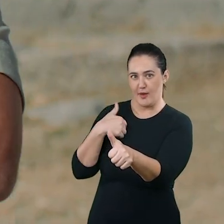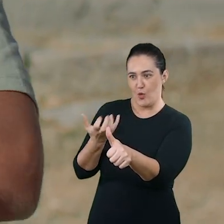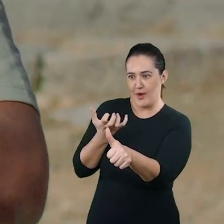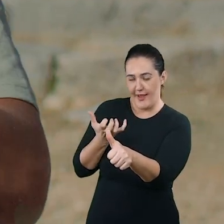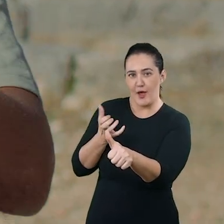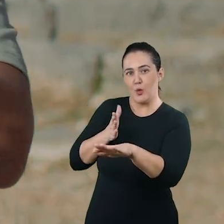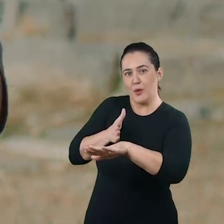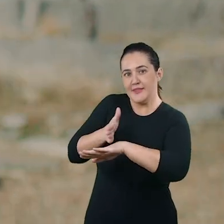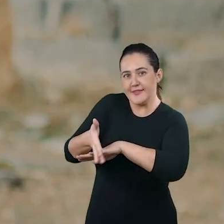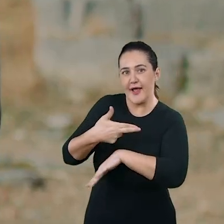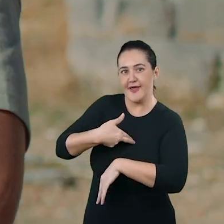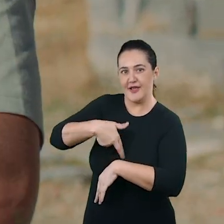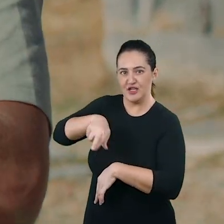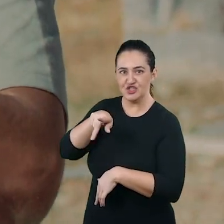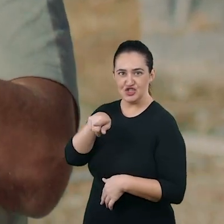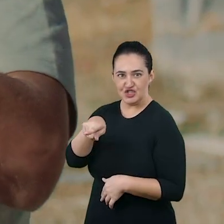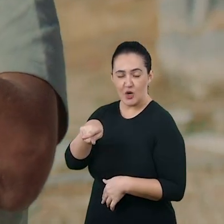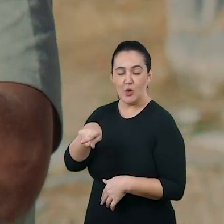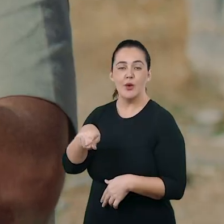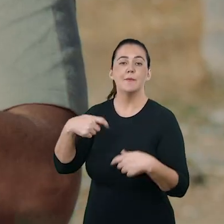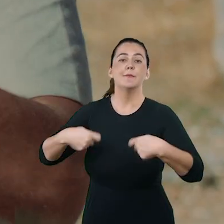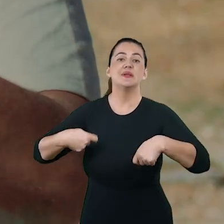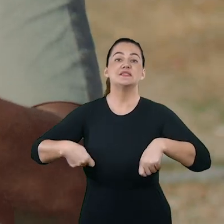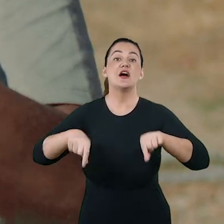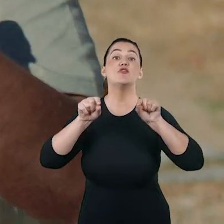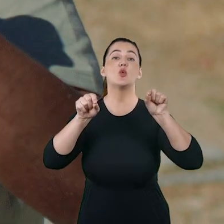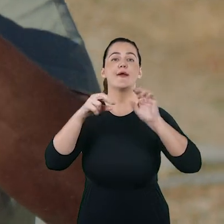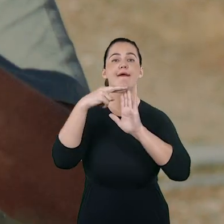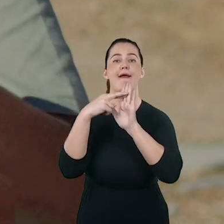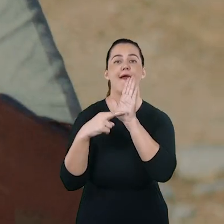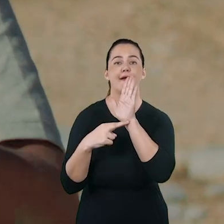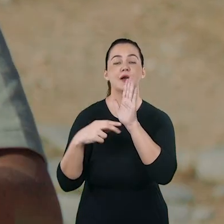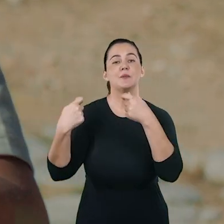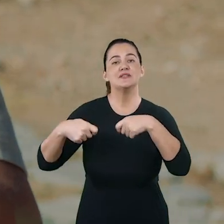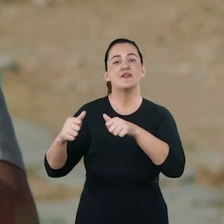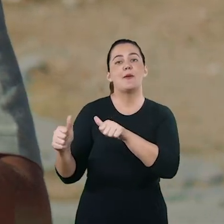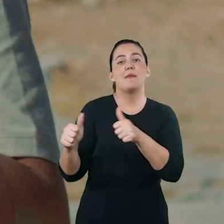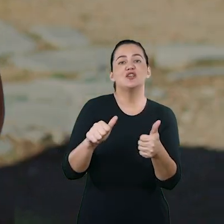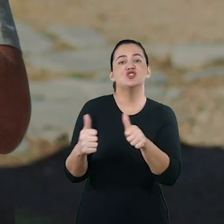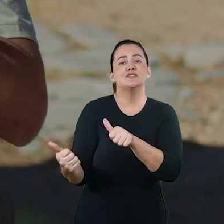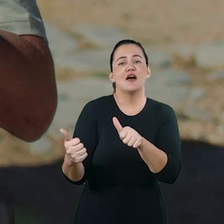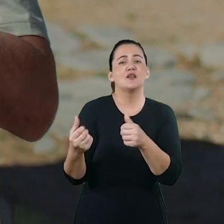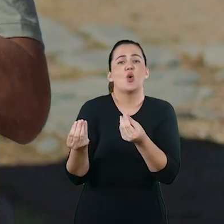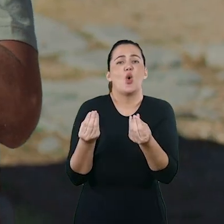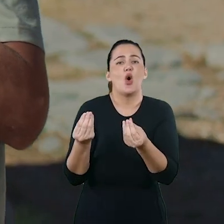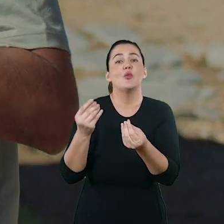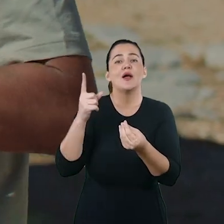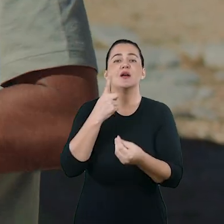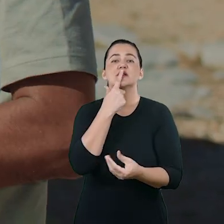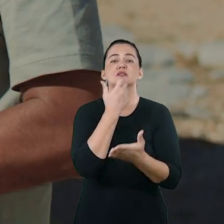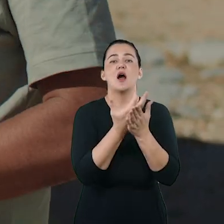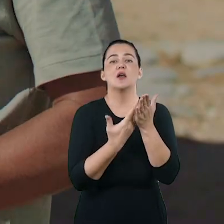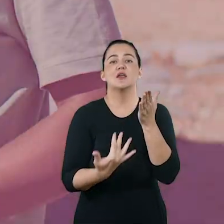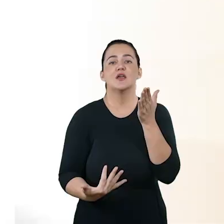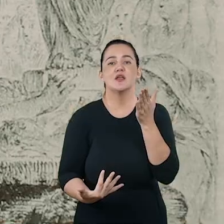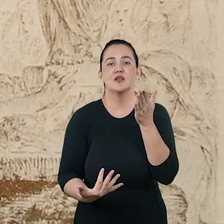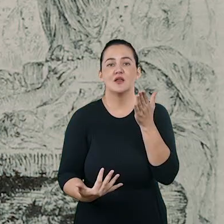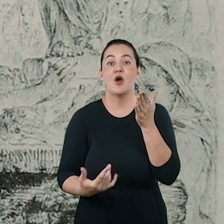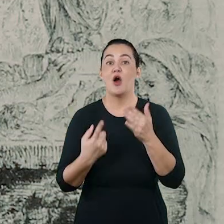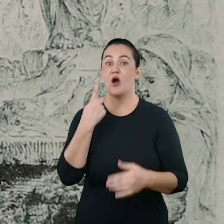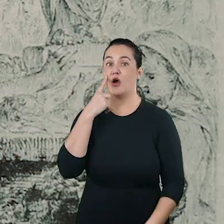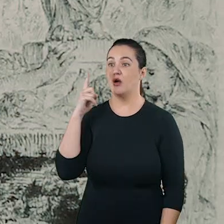essa seita ou para essa religião, a pessoa tinha que ser batizada com sangue. Era um ritual meio macabro.